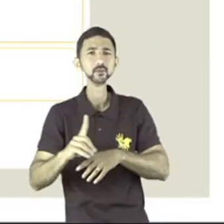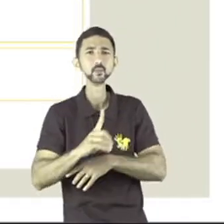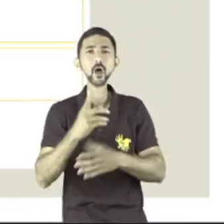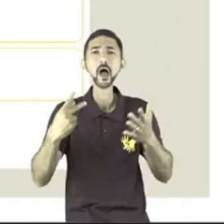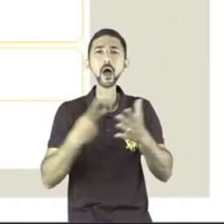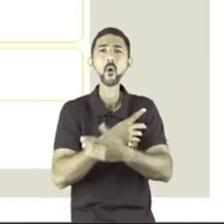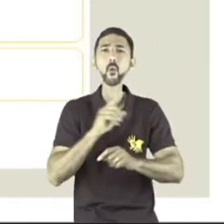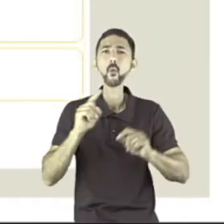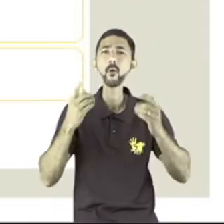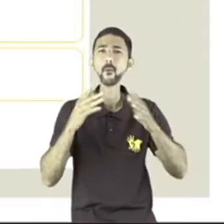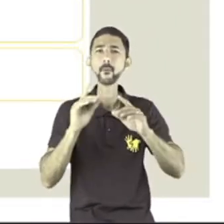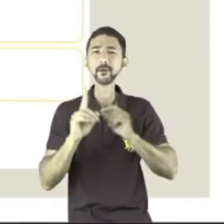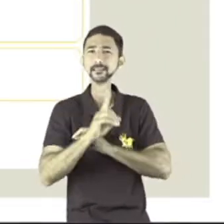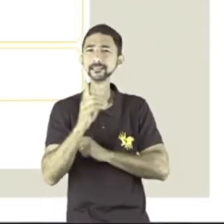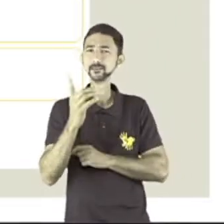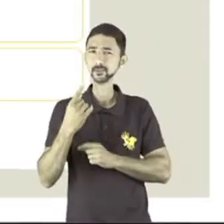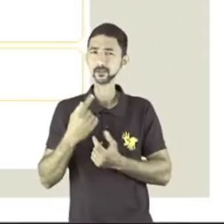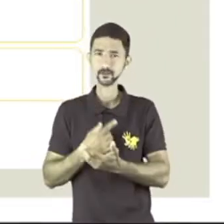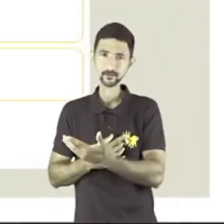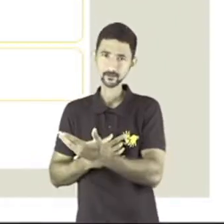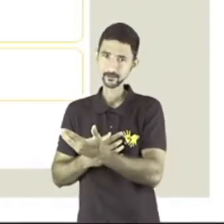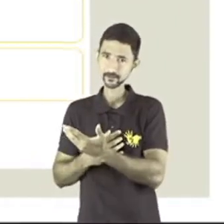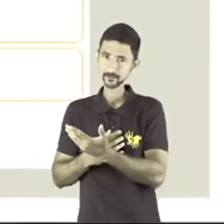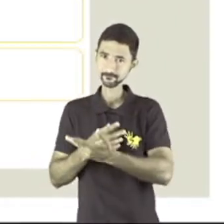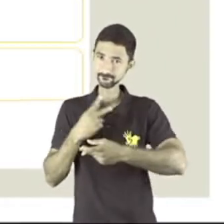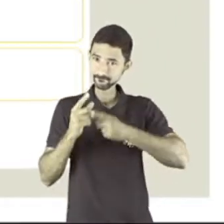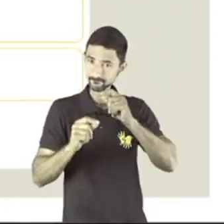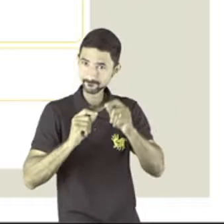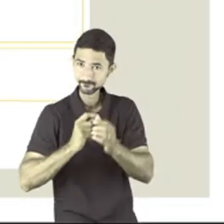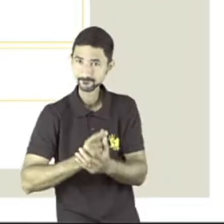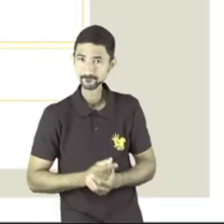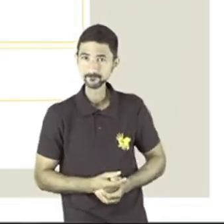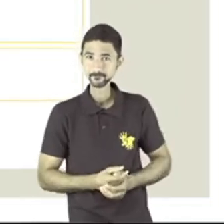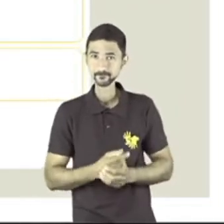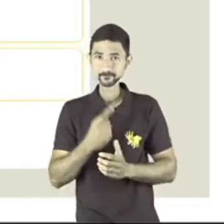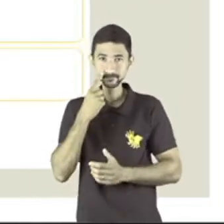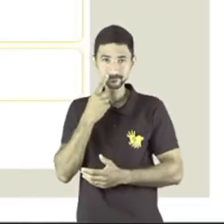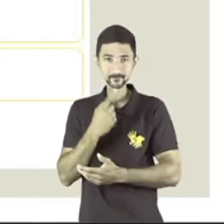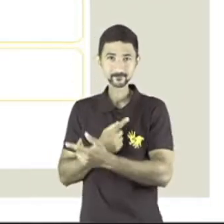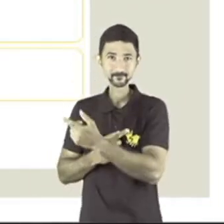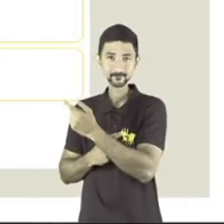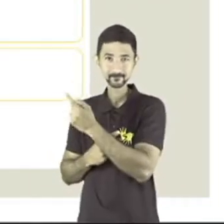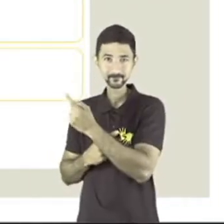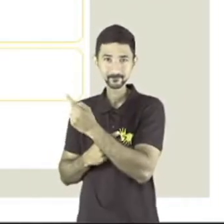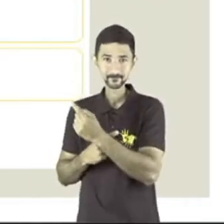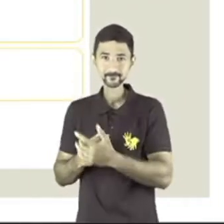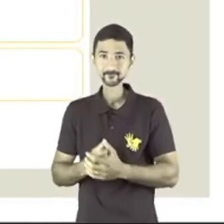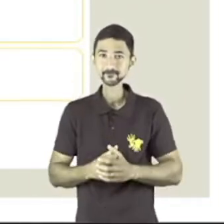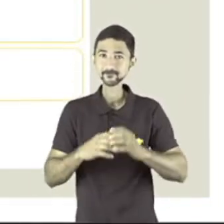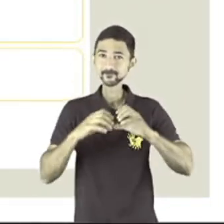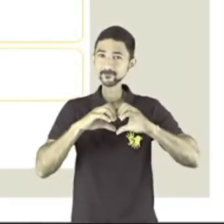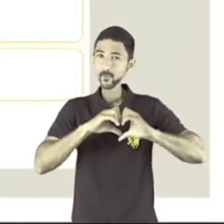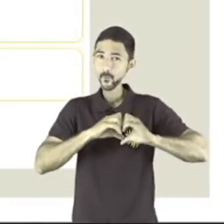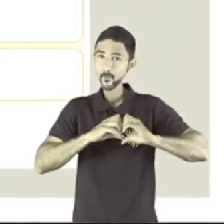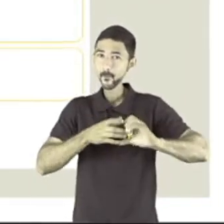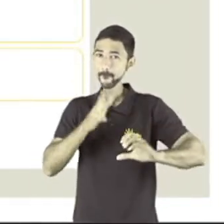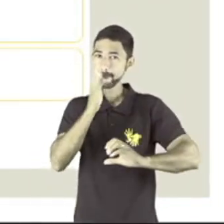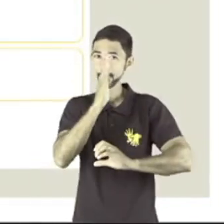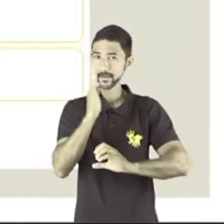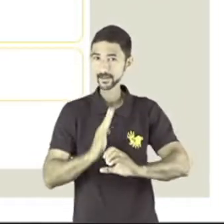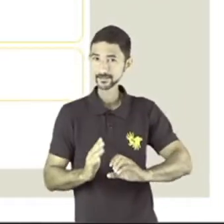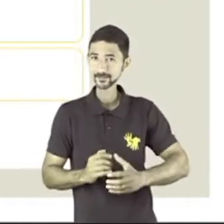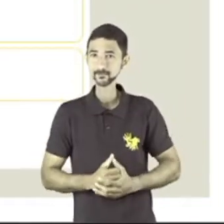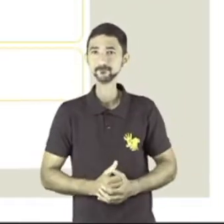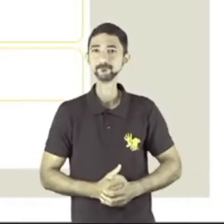neste dia? Olha a dica lá na pontinha aqui do nosso calendário.